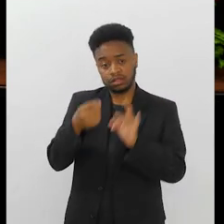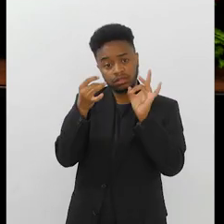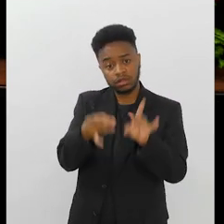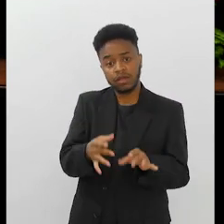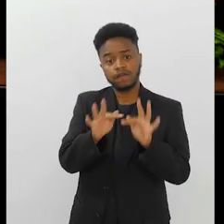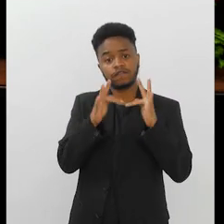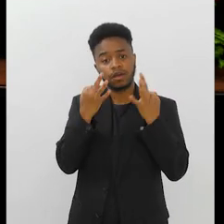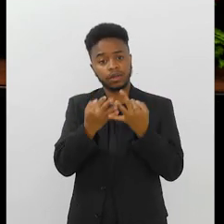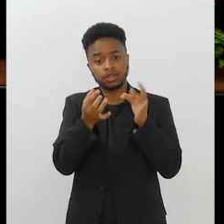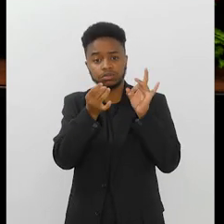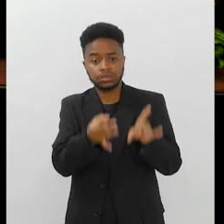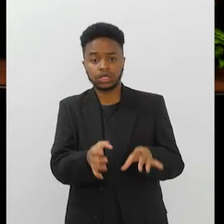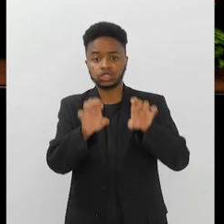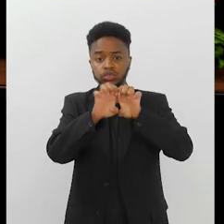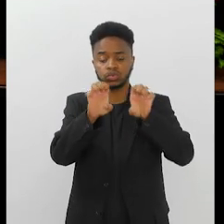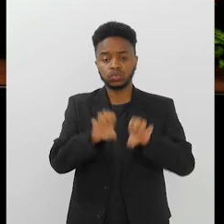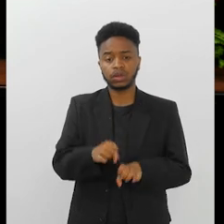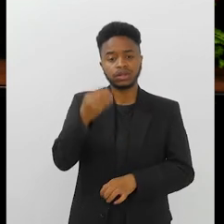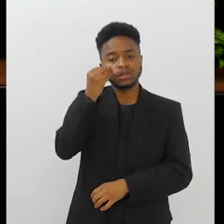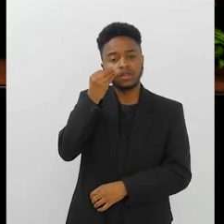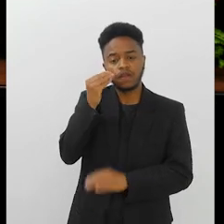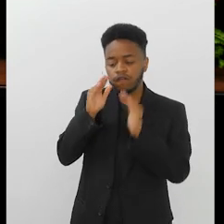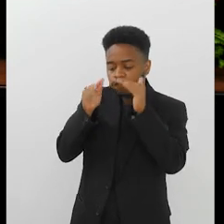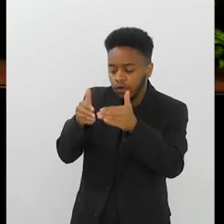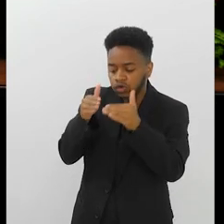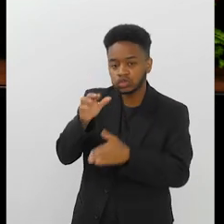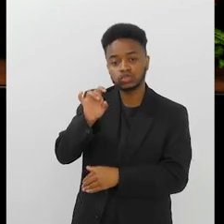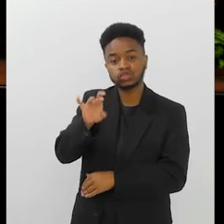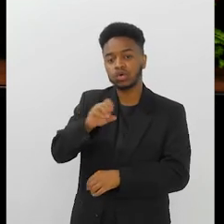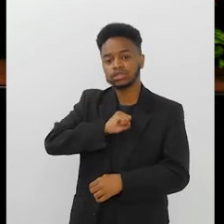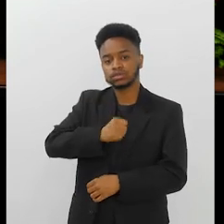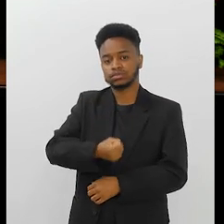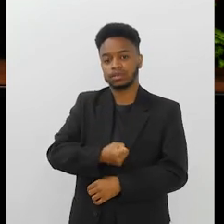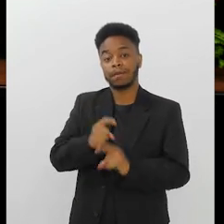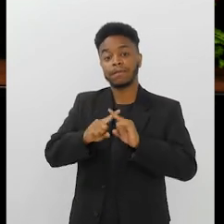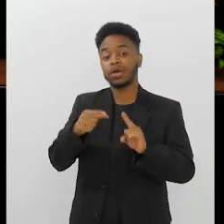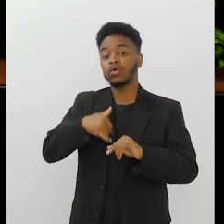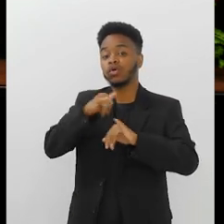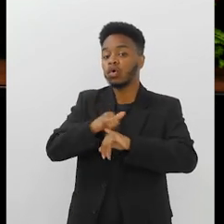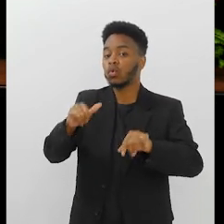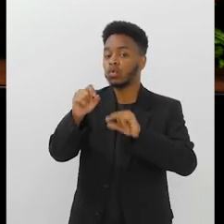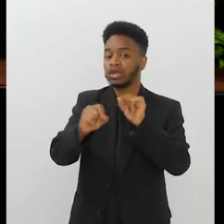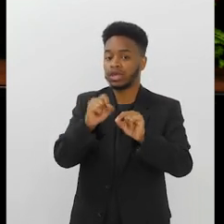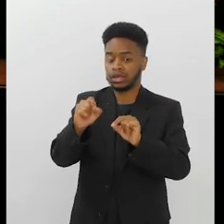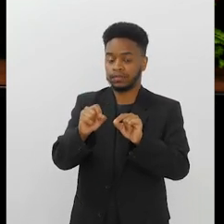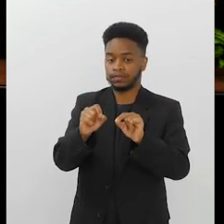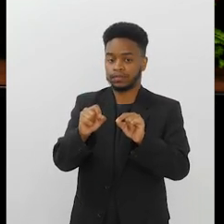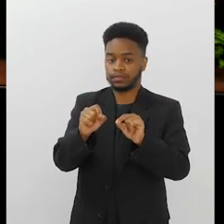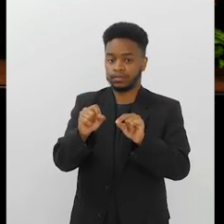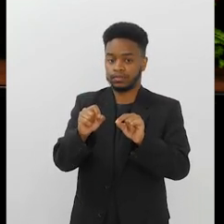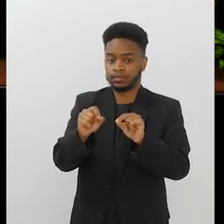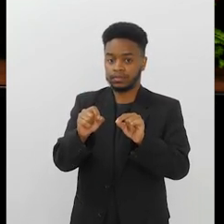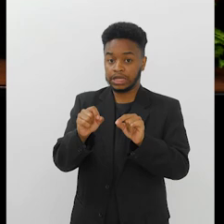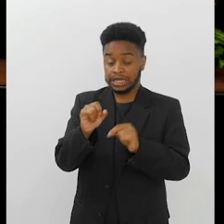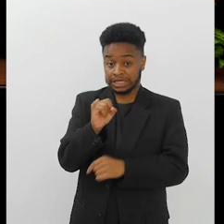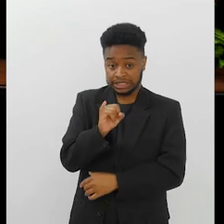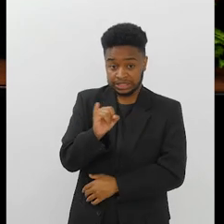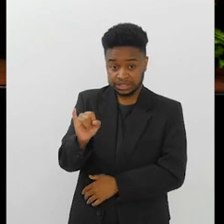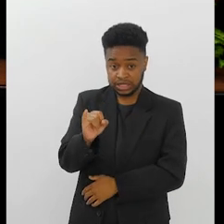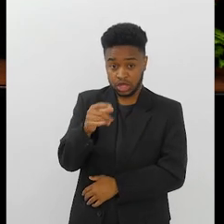vida abandonam a família abandona toda uma estrutura para viver o sacerdócio E aí eu sempre digo o seguinte Luzia quando você